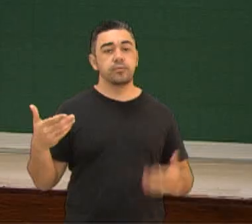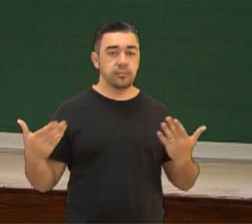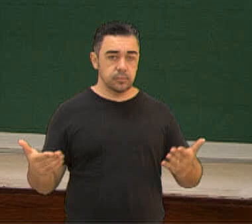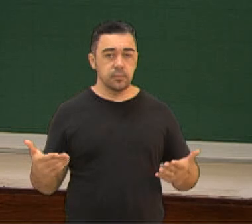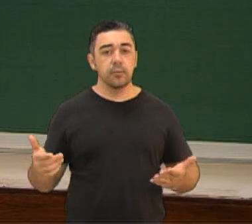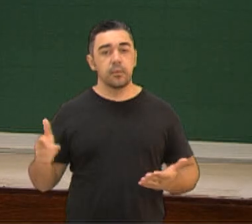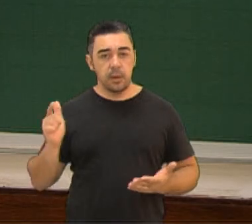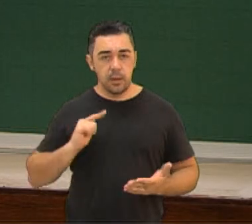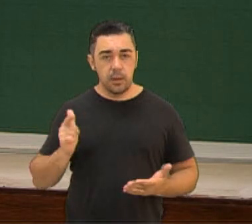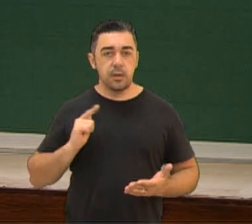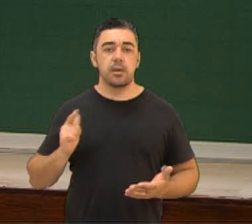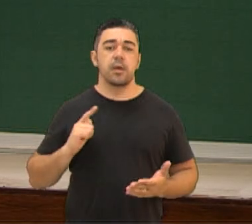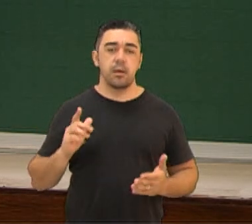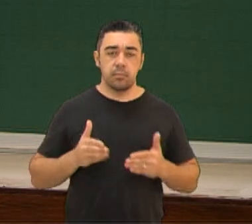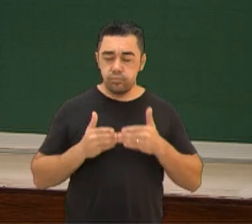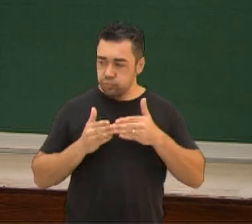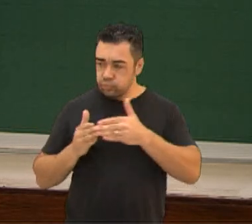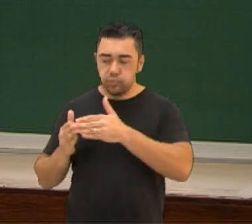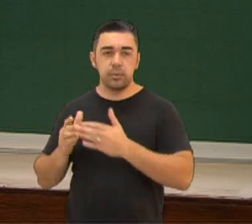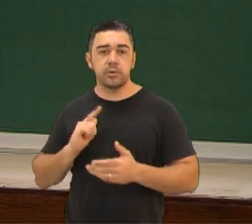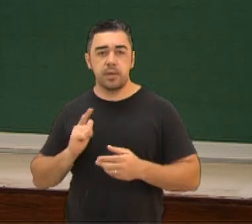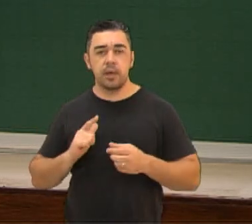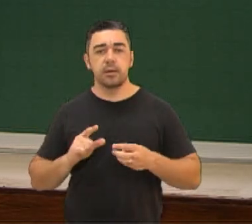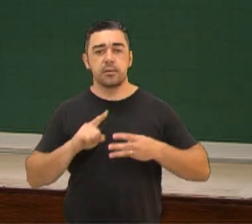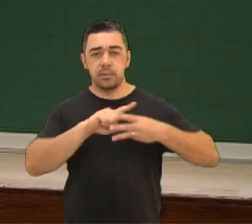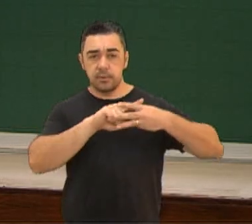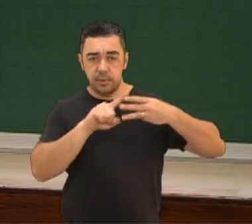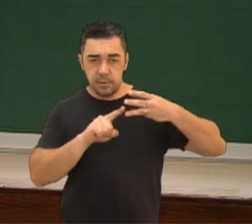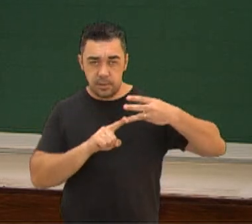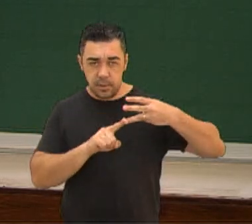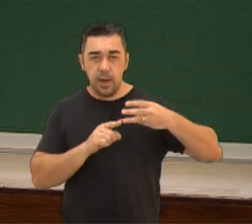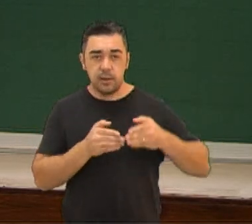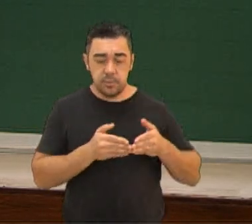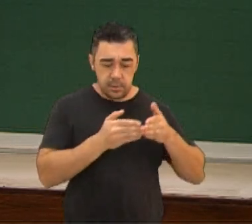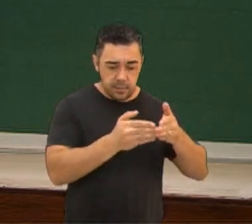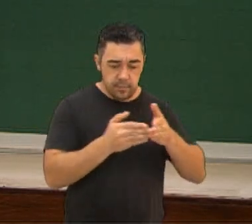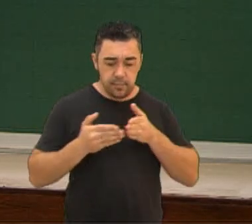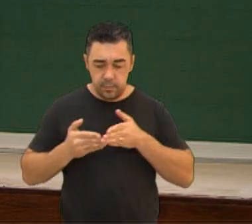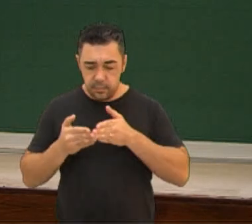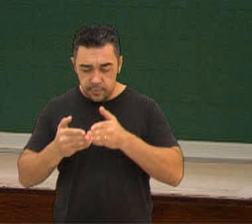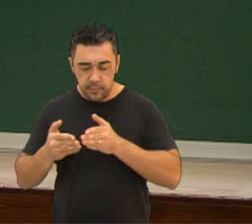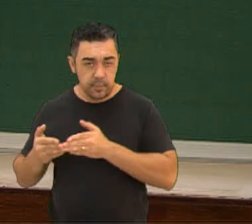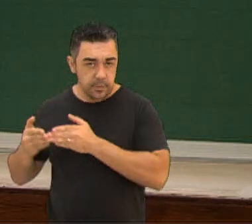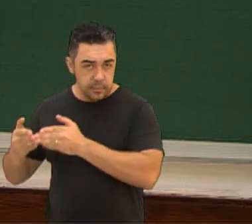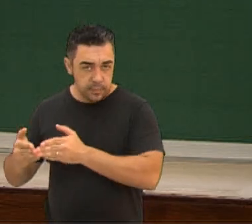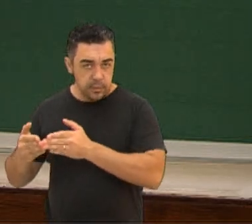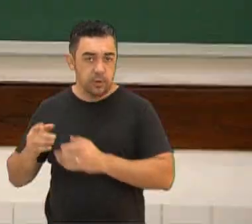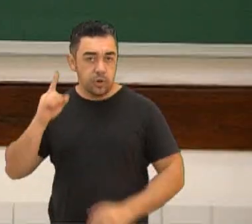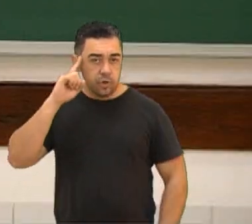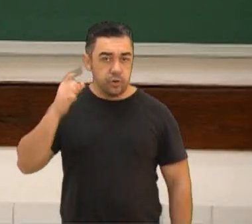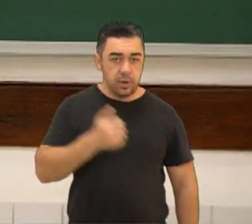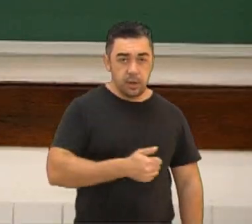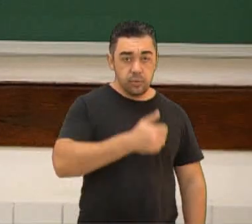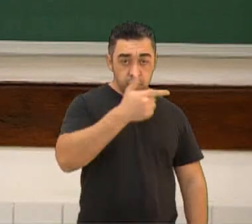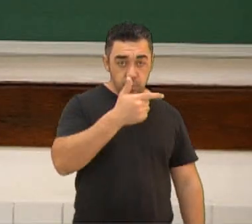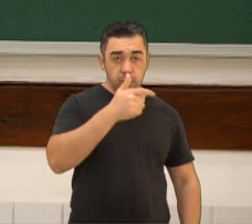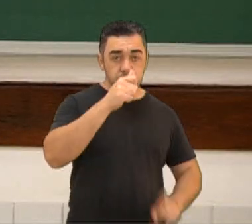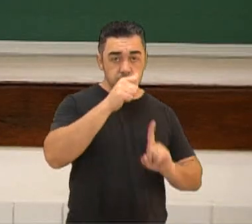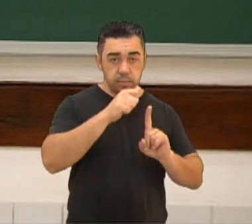com 3 caravelas, Santa Maria, Pinta e Ninha, e no dia 12 de outubro